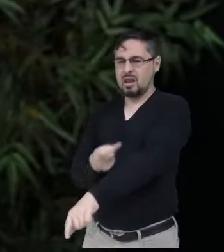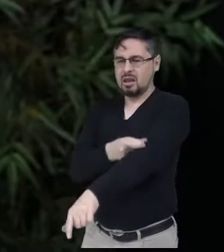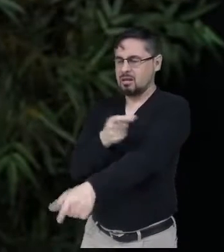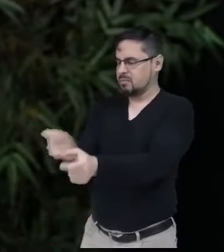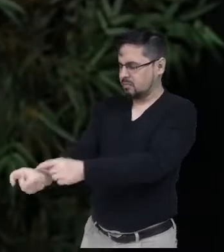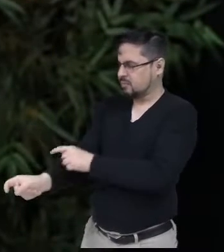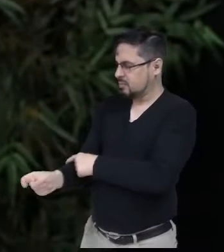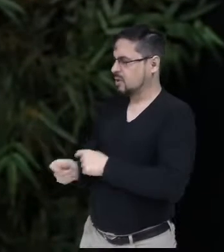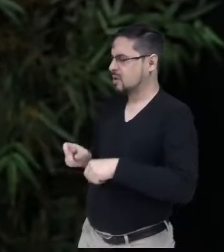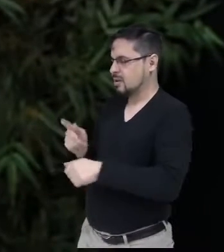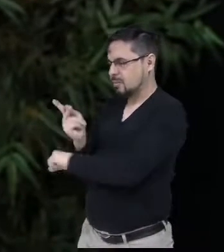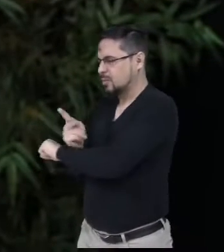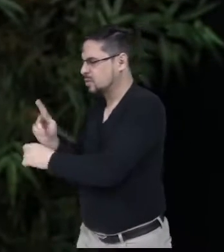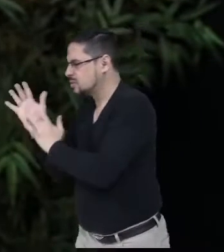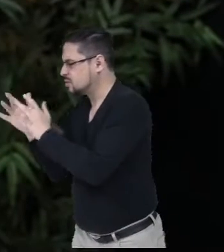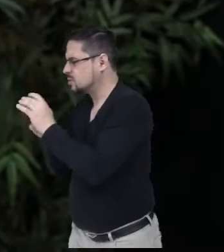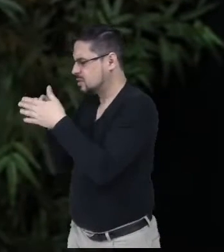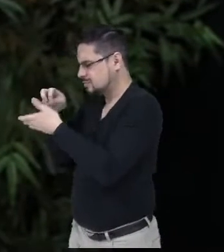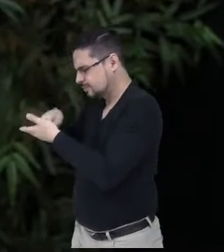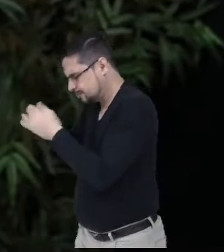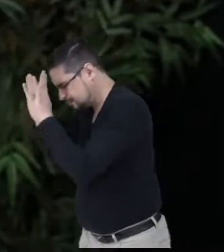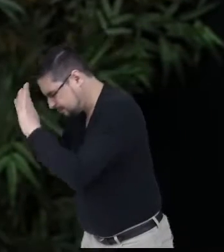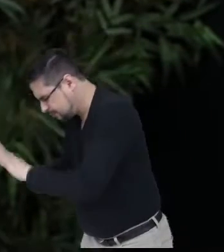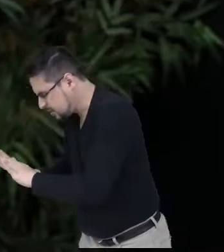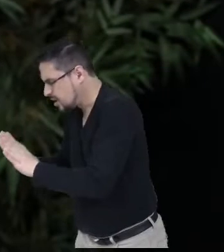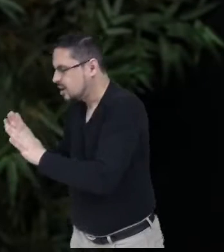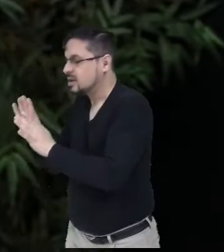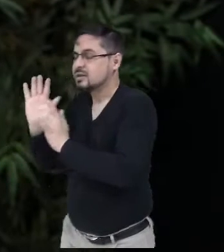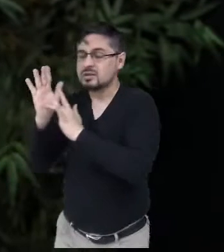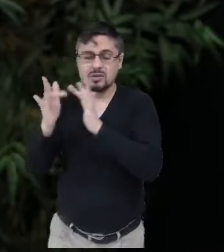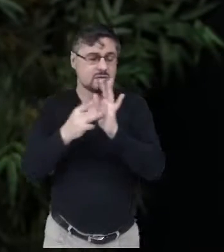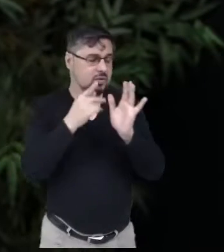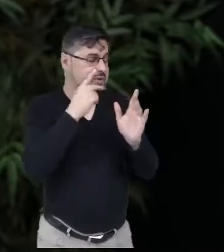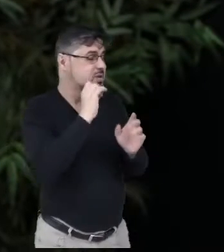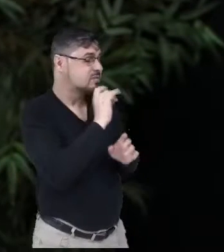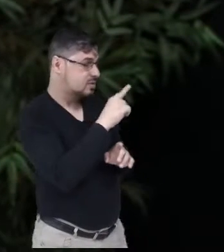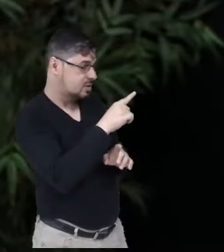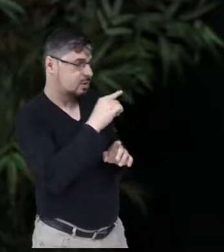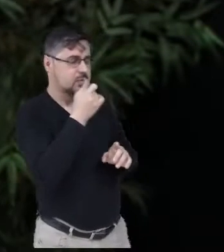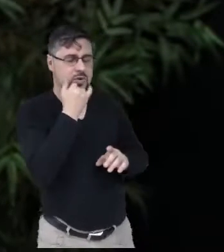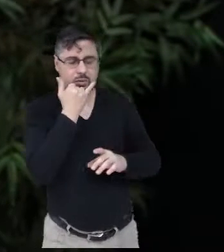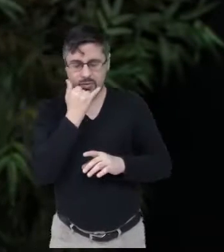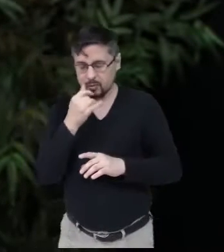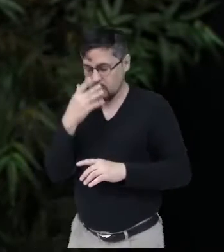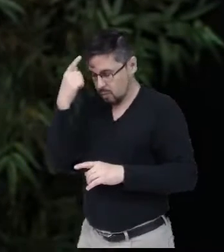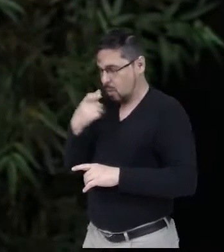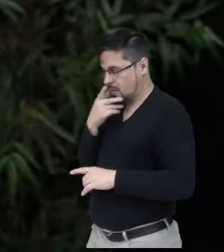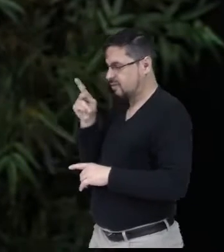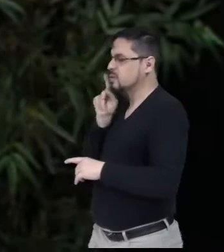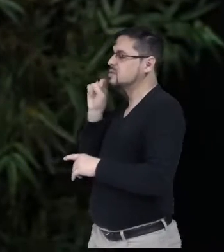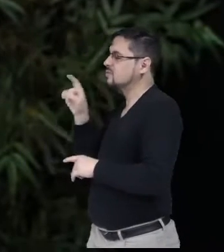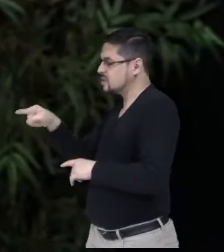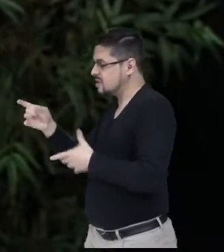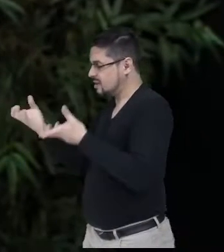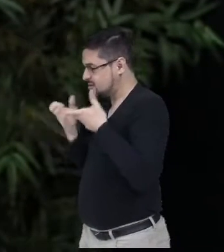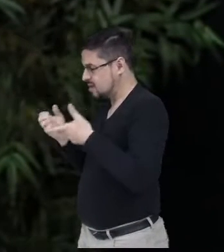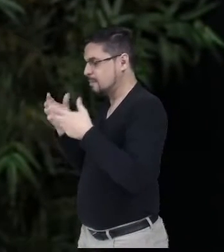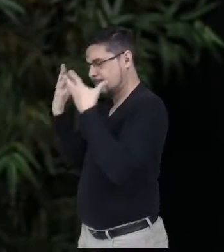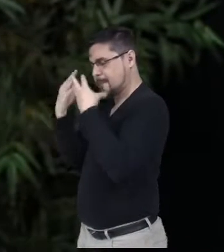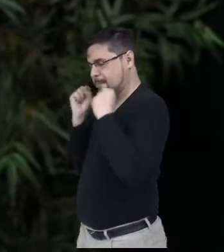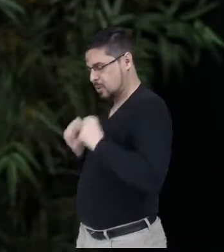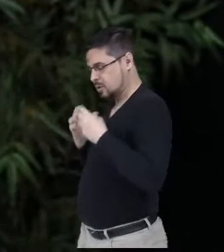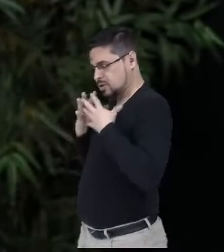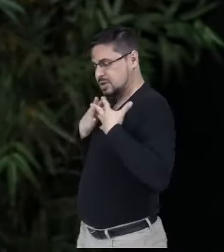se quiseres, pode purificar-me. Jesus, movido por compaixão, estendeu a mão e, tocando-o, disse: quero, fique